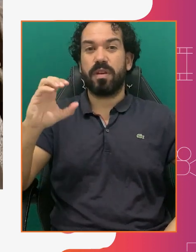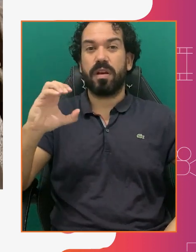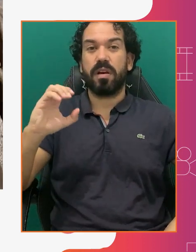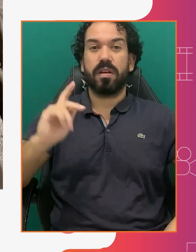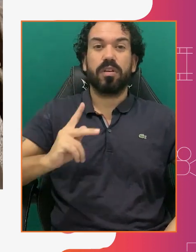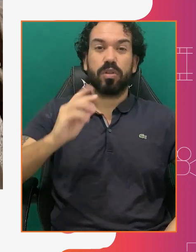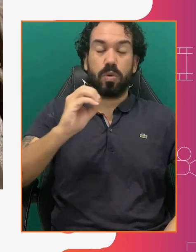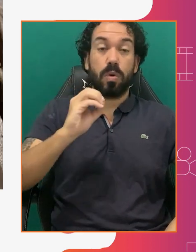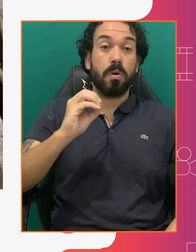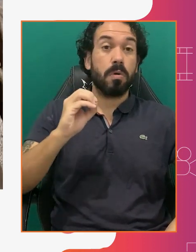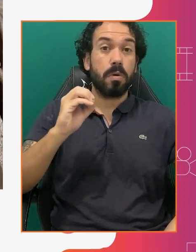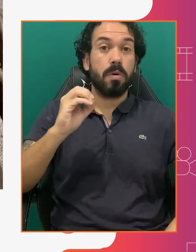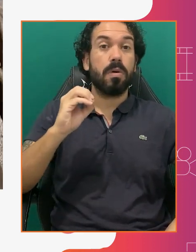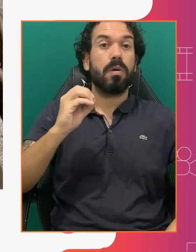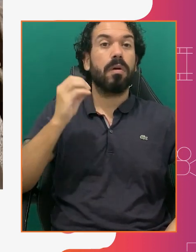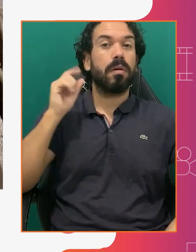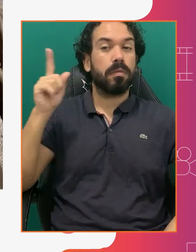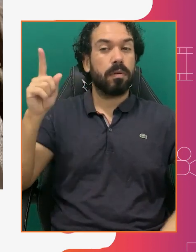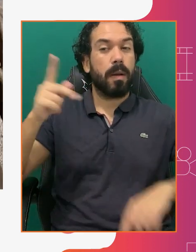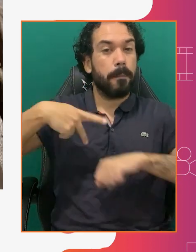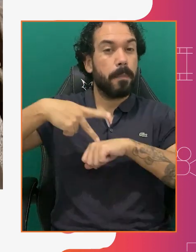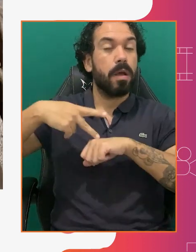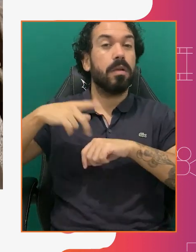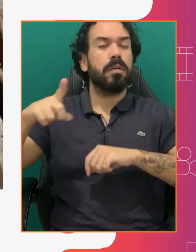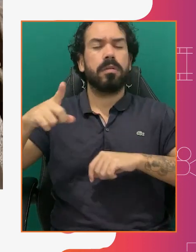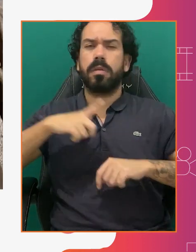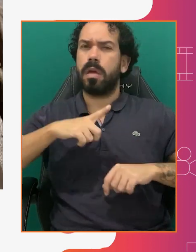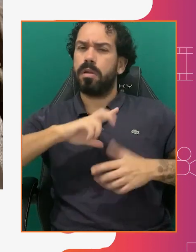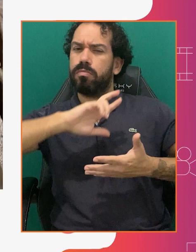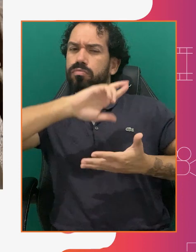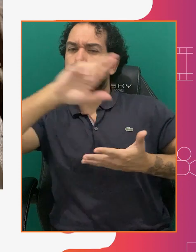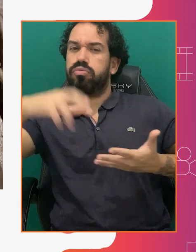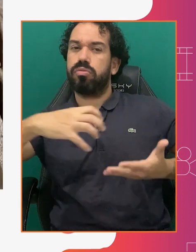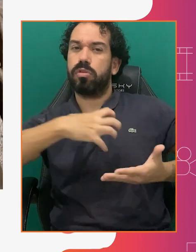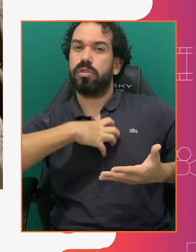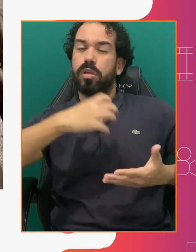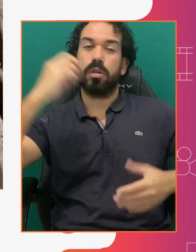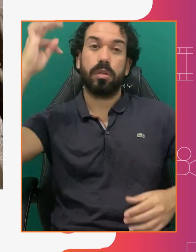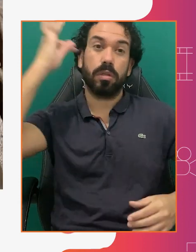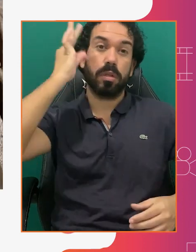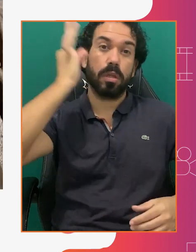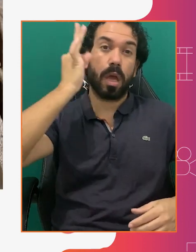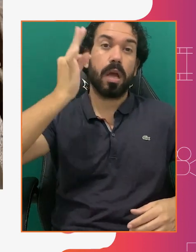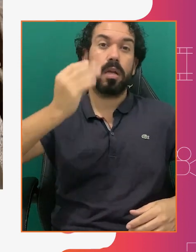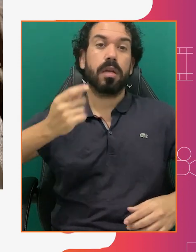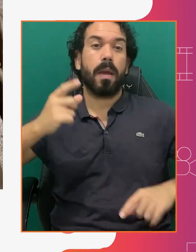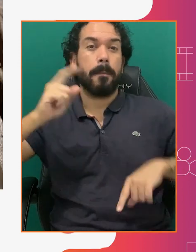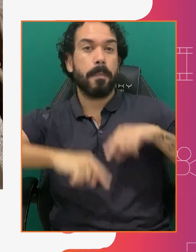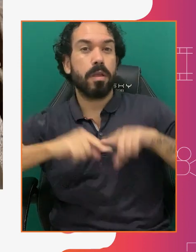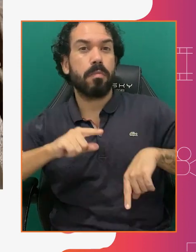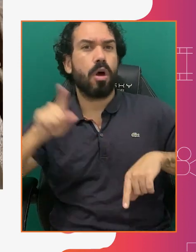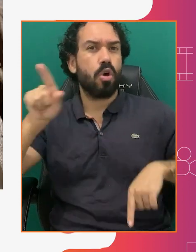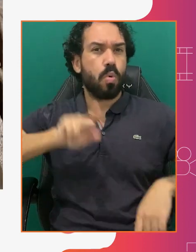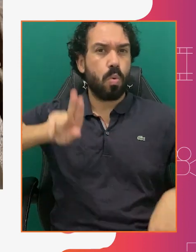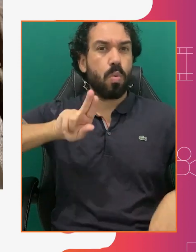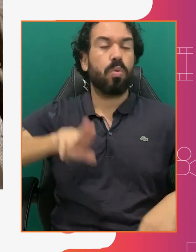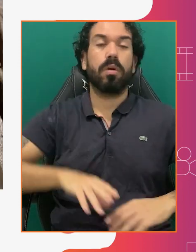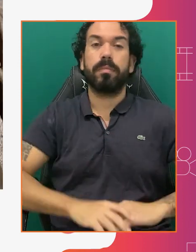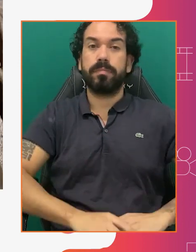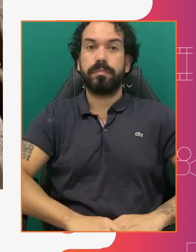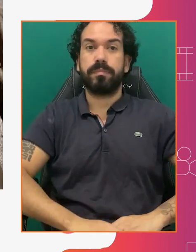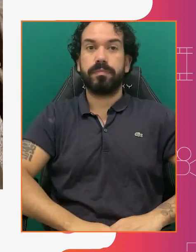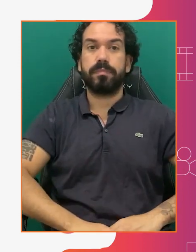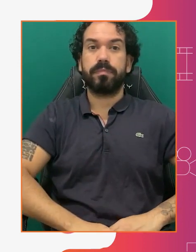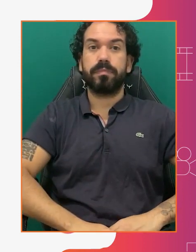que tem inúmeras obras marcadas pelo surrealismo e pela diversidade de técnicas e de materiais nas suas